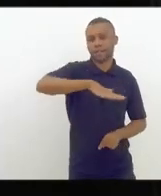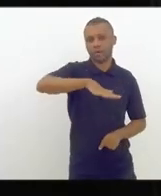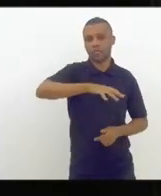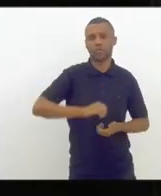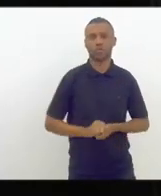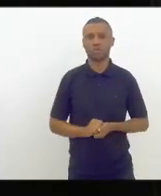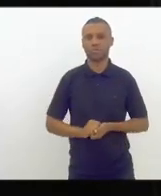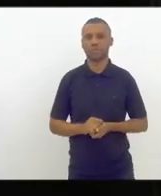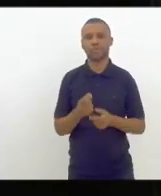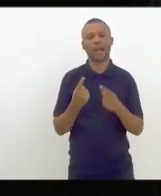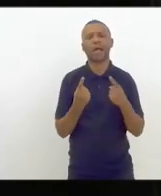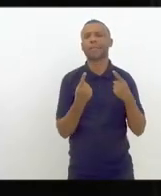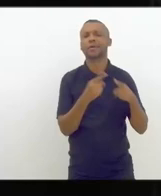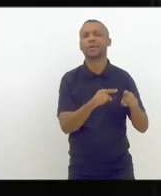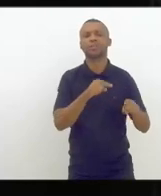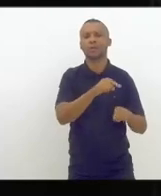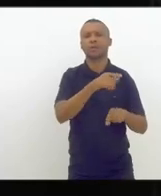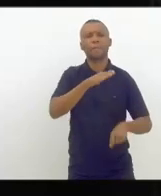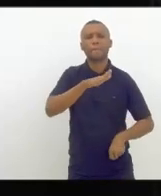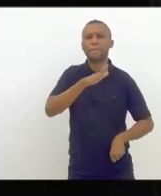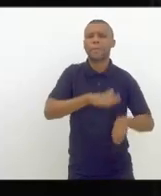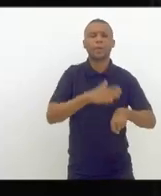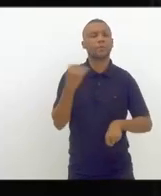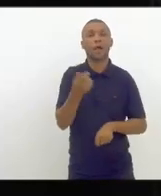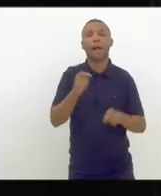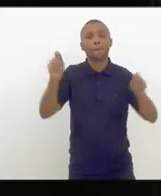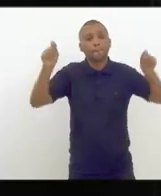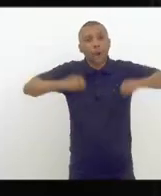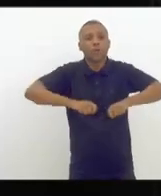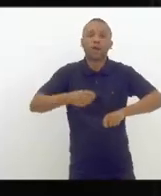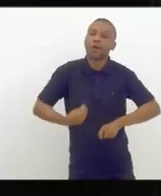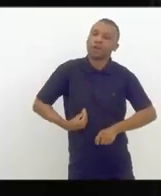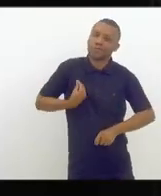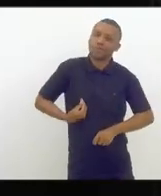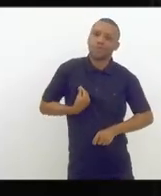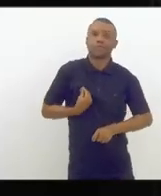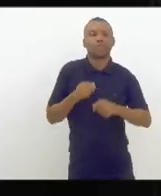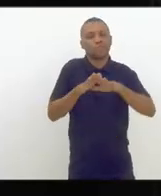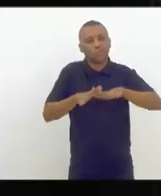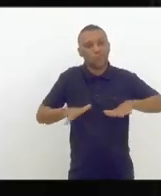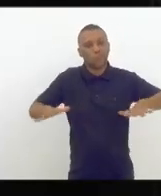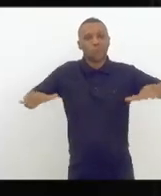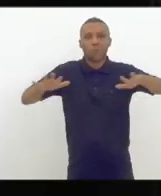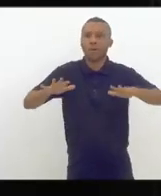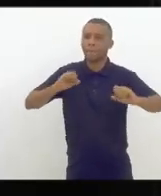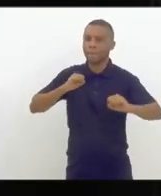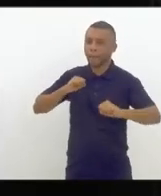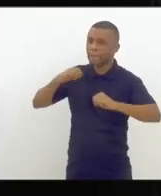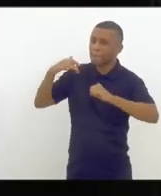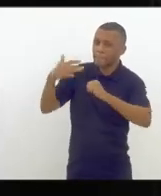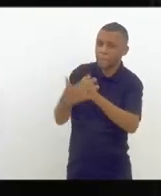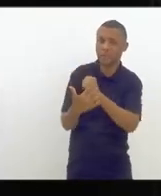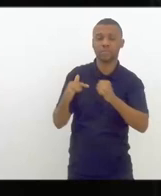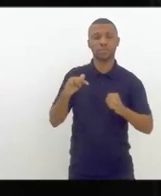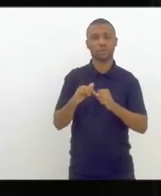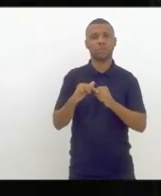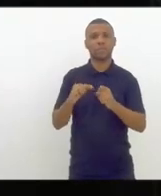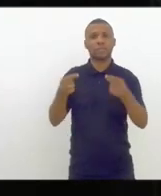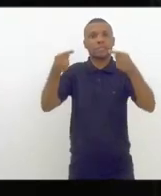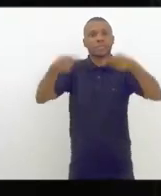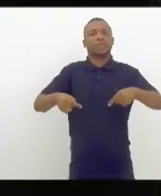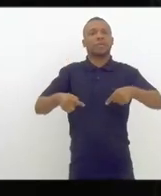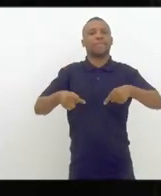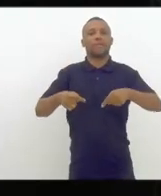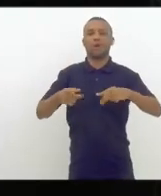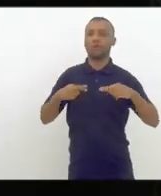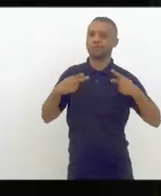é mais caro, a possibilidade de sobreviver em meio a uma pandemia que desafiou a humanidade,